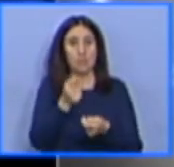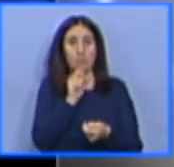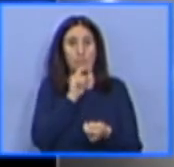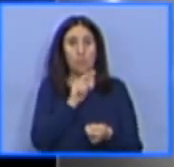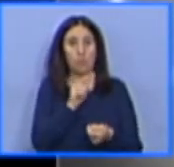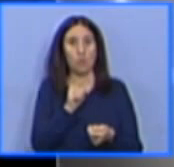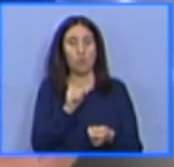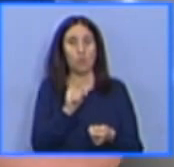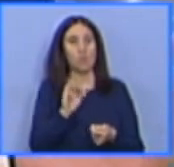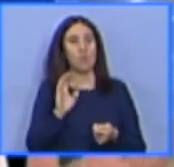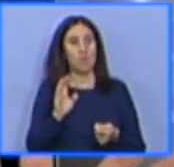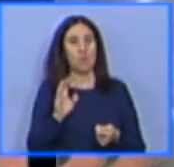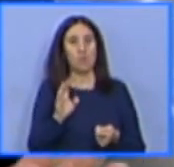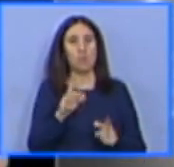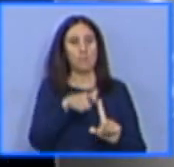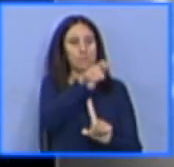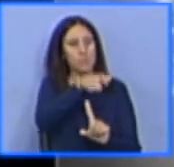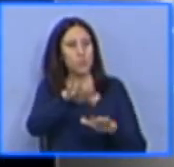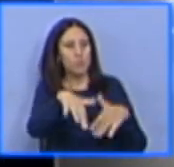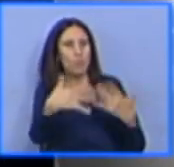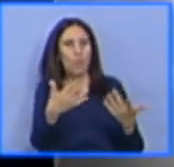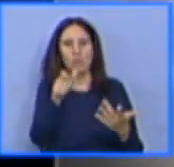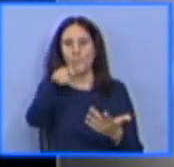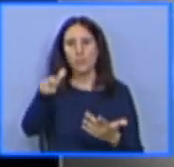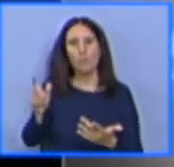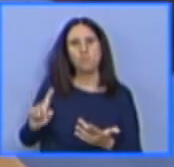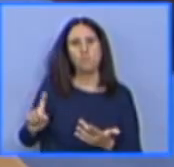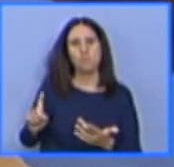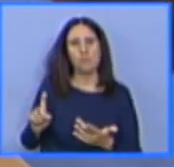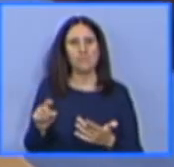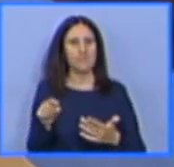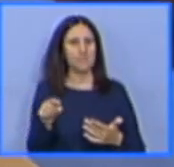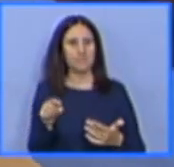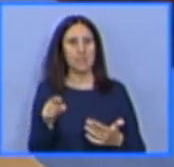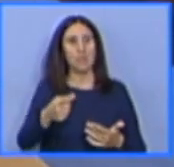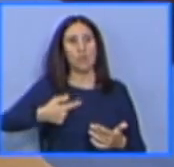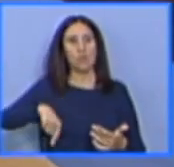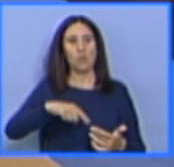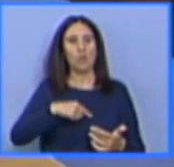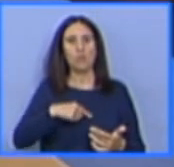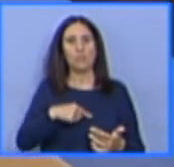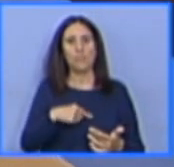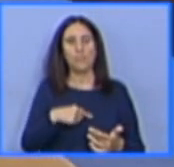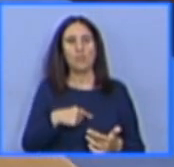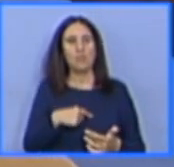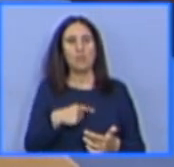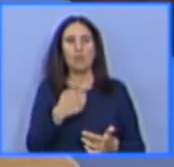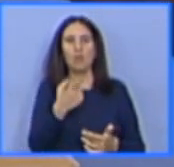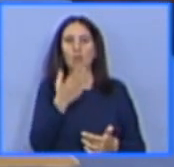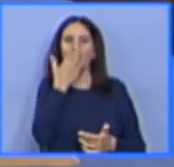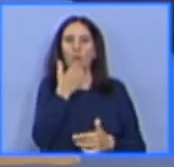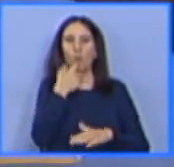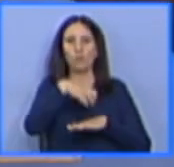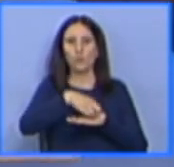é inviolável para determinadas pessoas e para outras não. Portanto, já não estamos a pisar, digamos, uma rocha, já estamos num terreno um